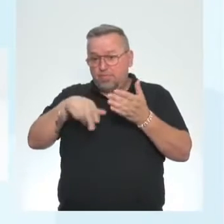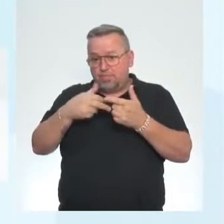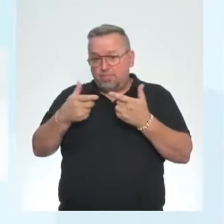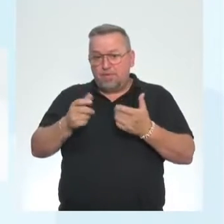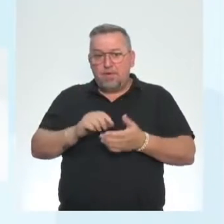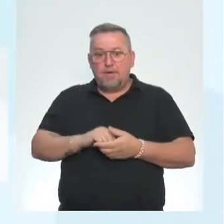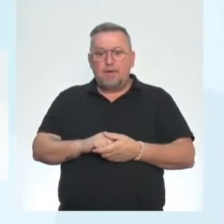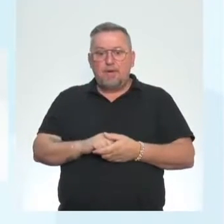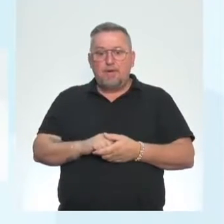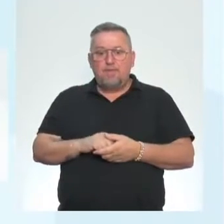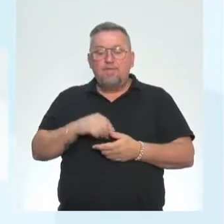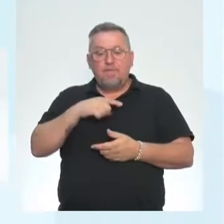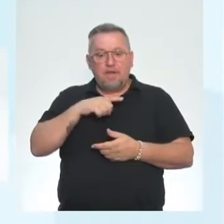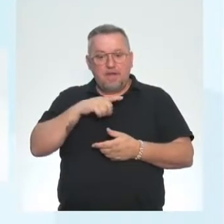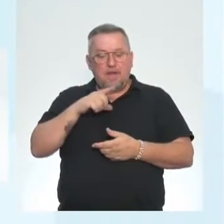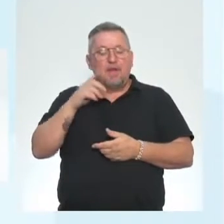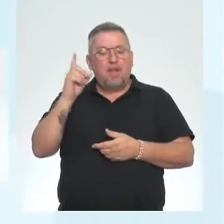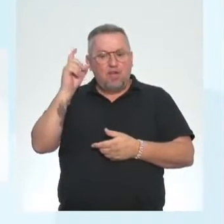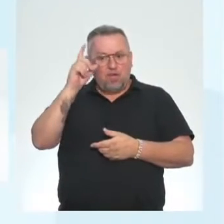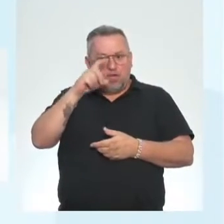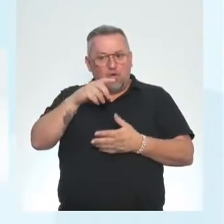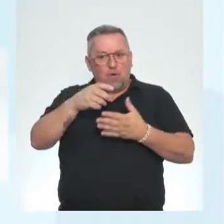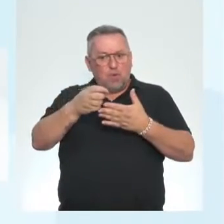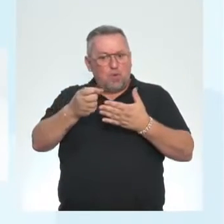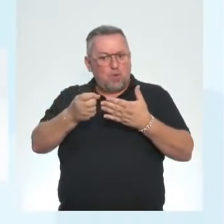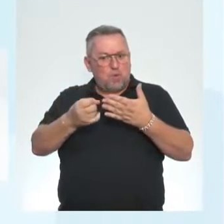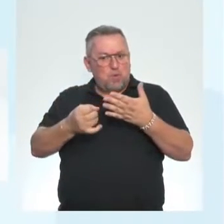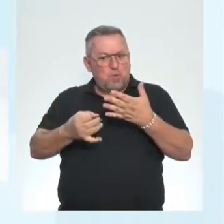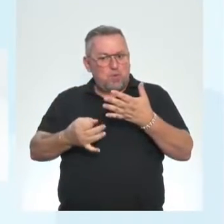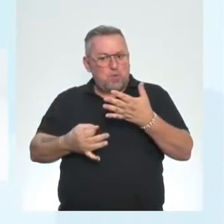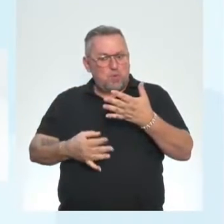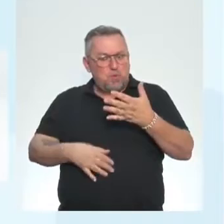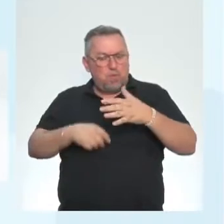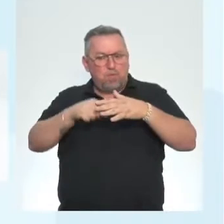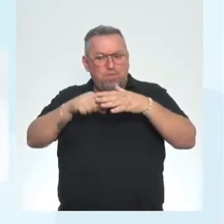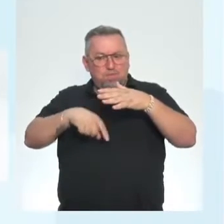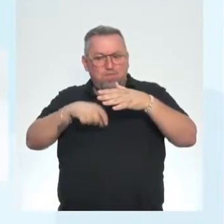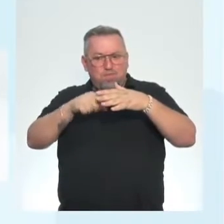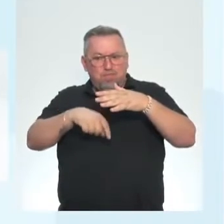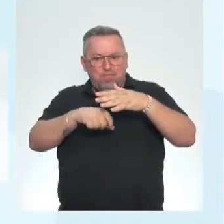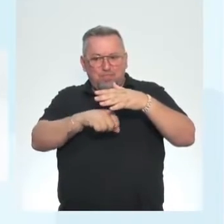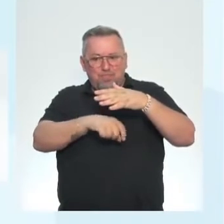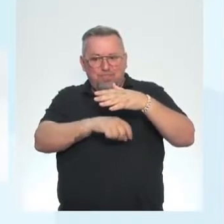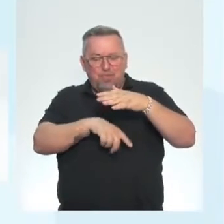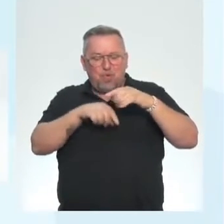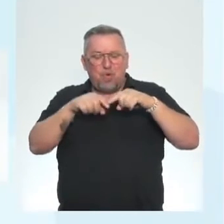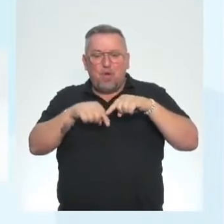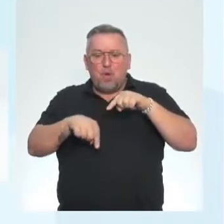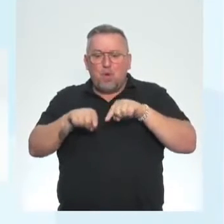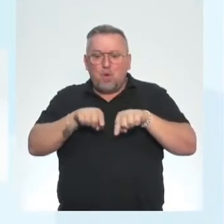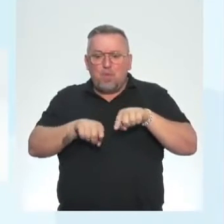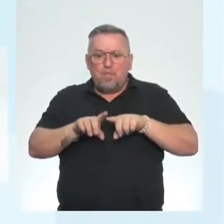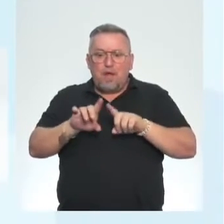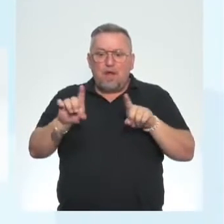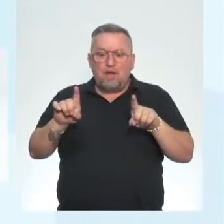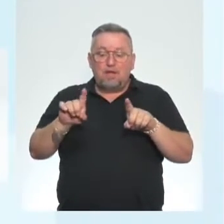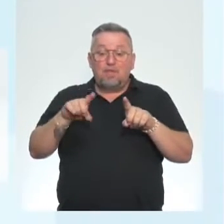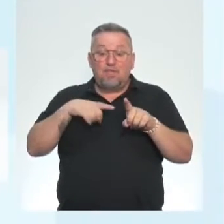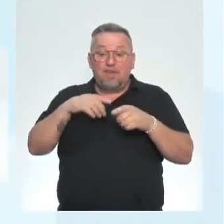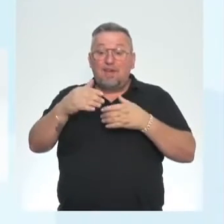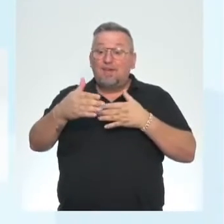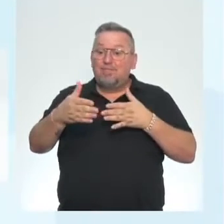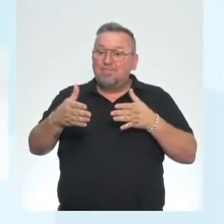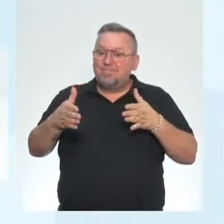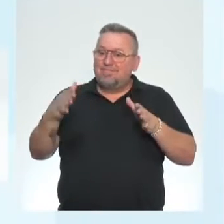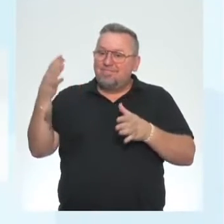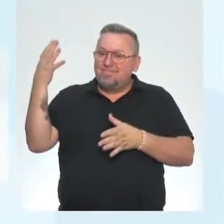Então, ficaria um pouco difícil fazer essa árvore, né? Muito dado, não é isso? É verdade. Fazer esse monstruário. Mas se a gente tivesse um salão, né,